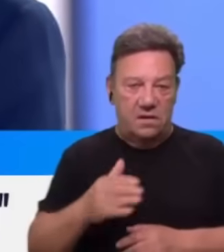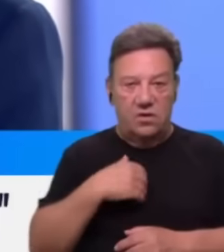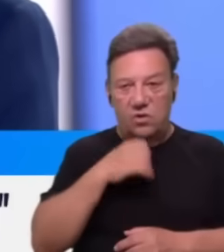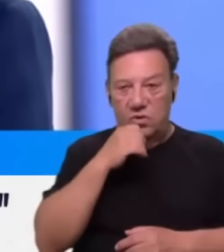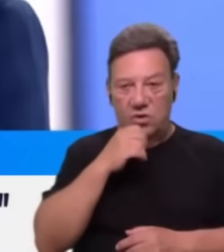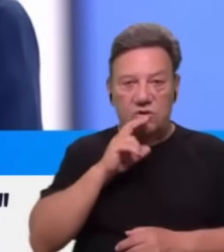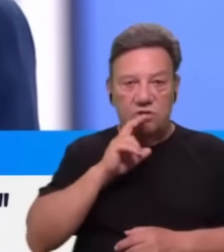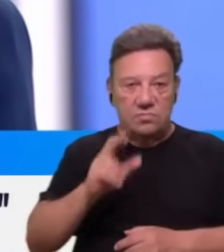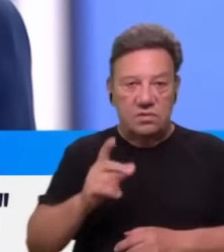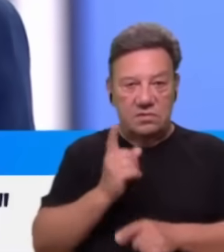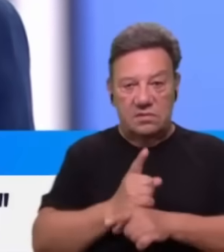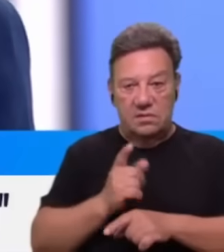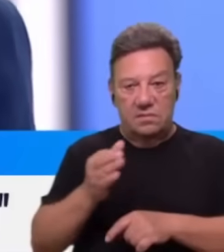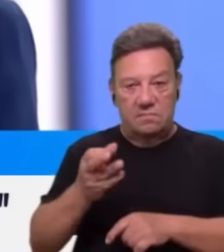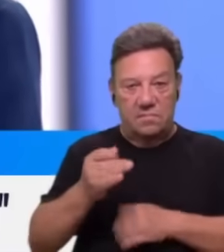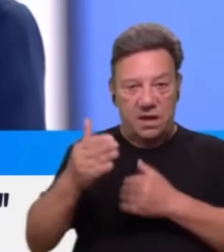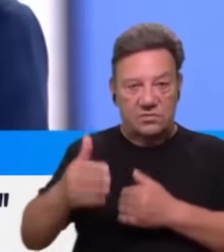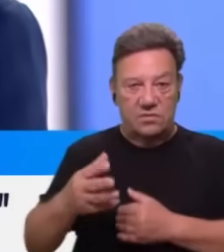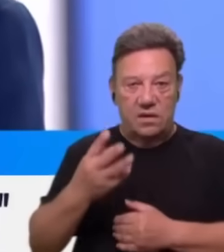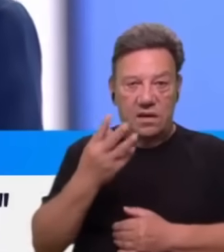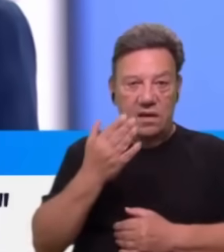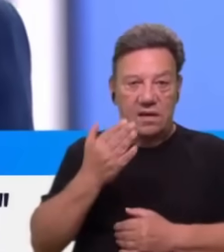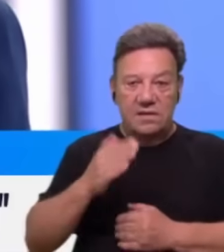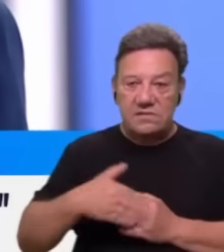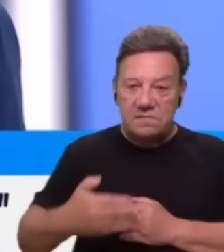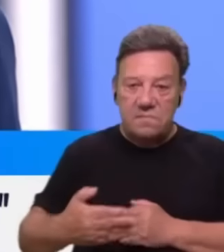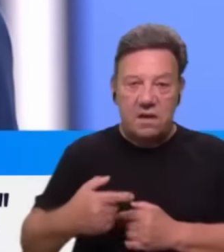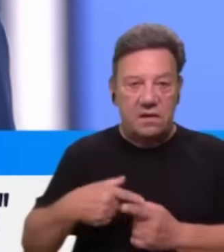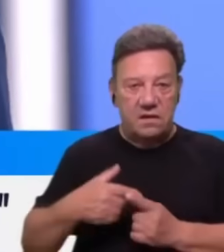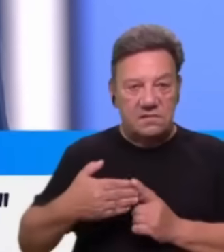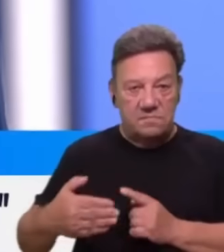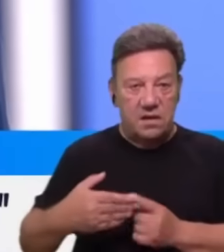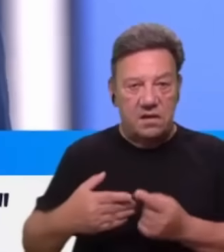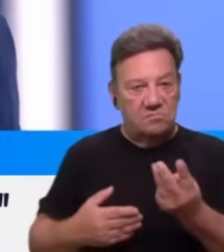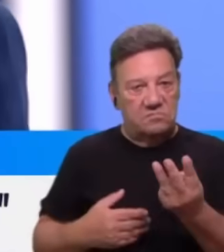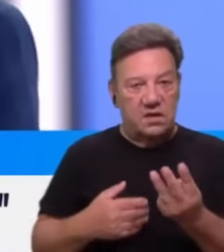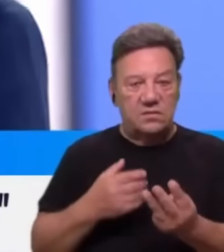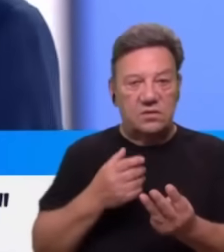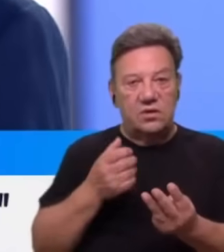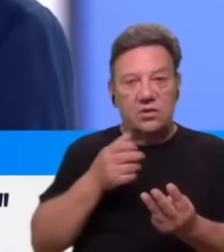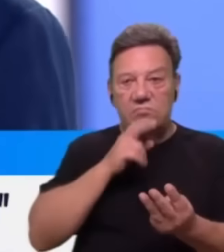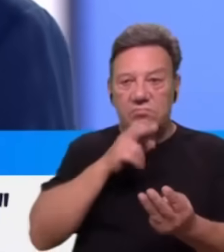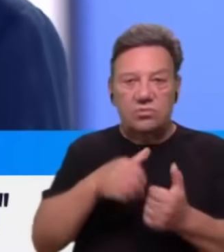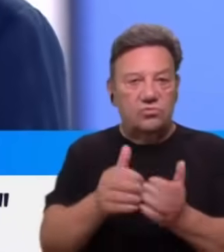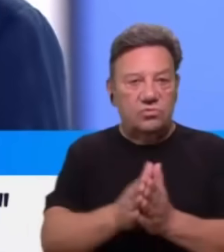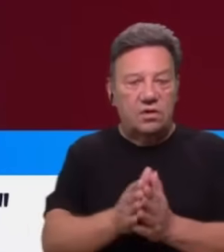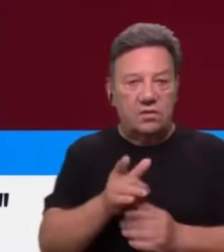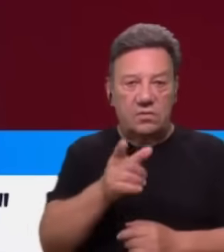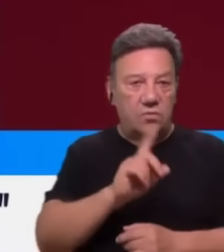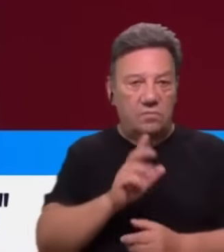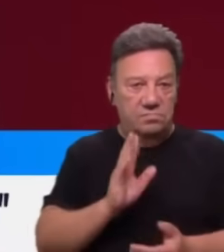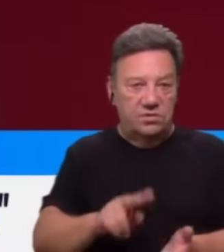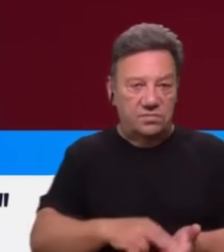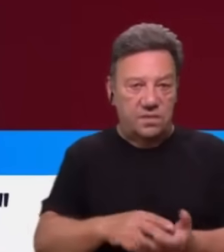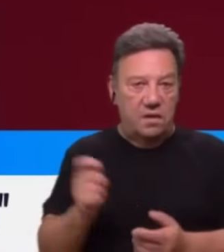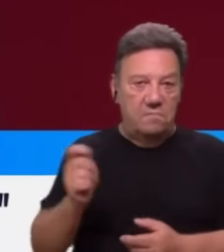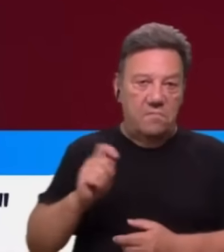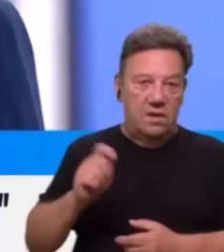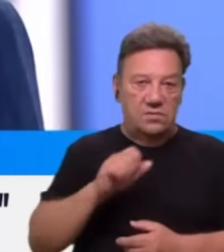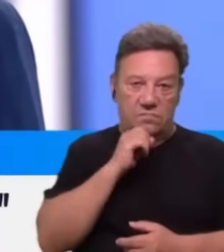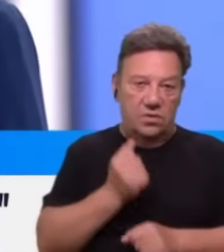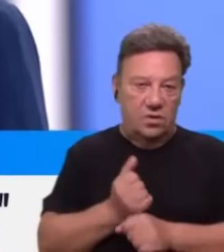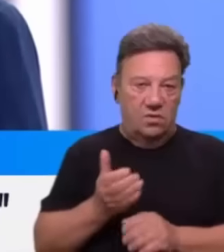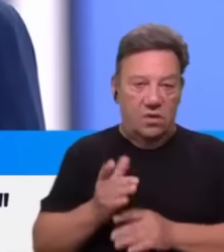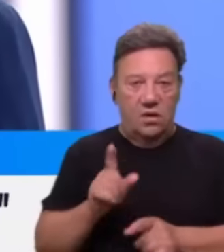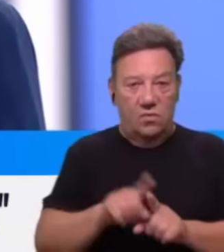conseguimos responder nesses prazos três semanas praticamente a totalidade de todos a pergunta é não vão ter que esperar meses para ter a colocação